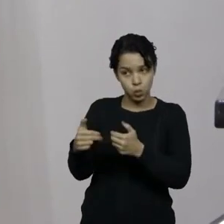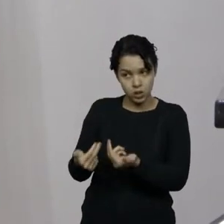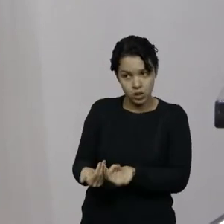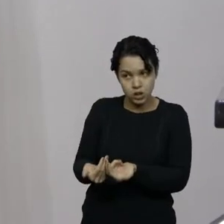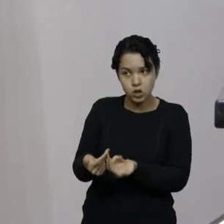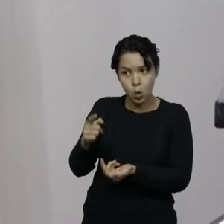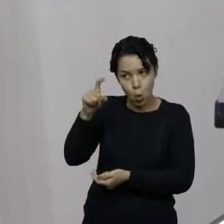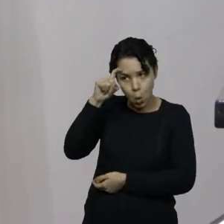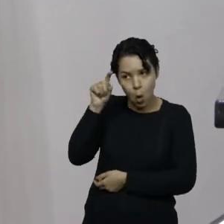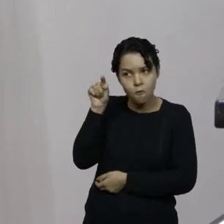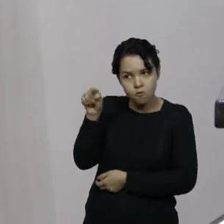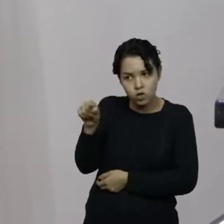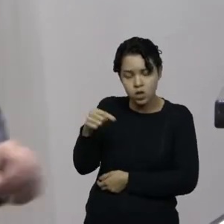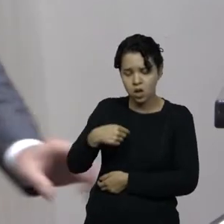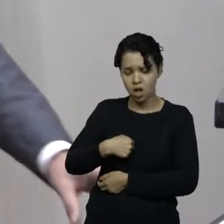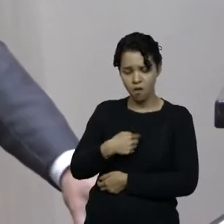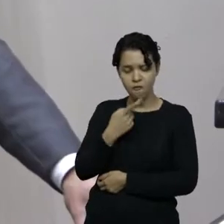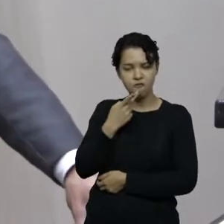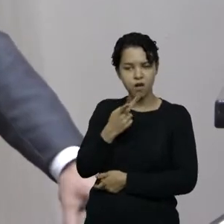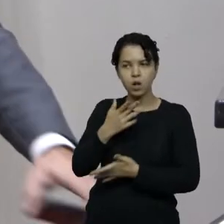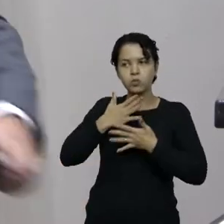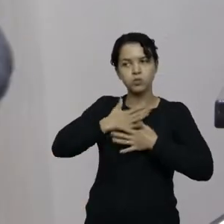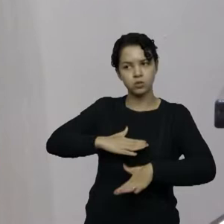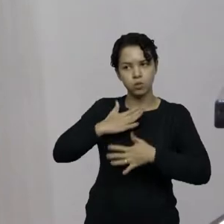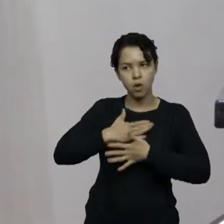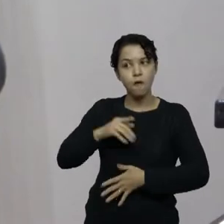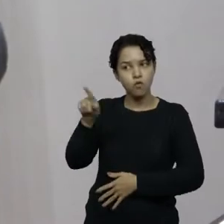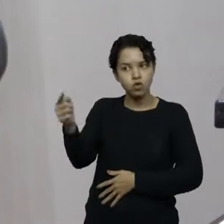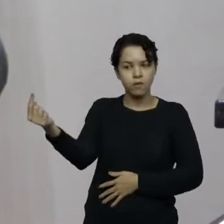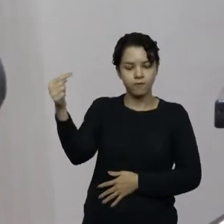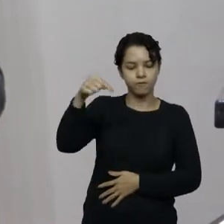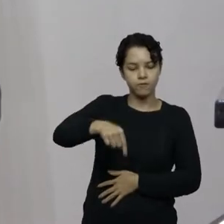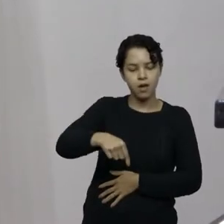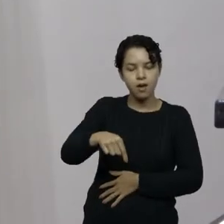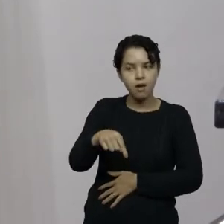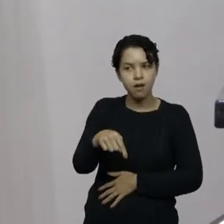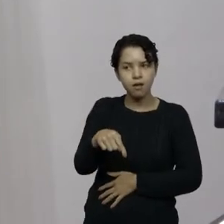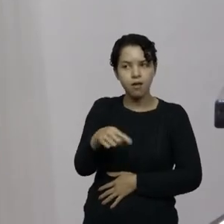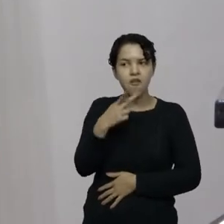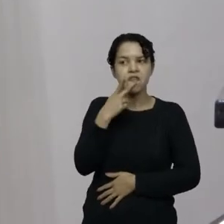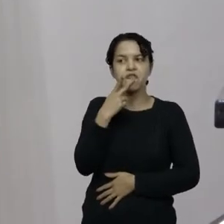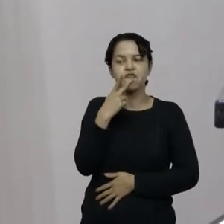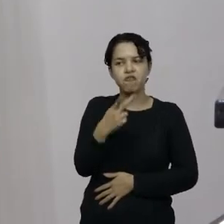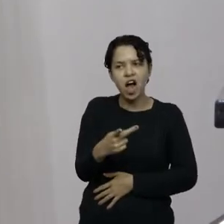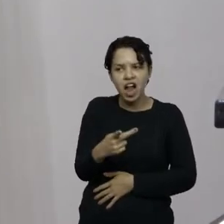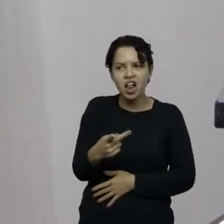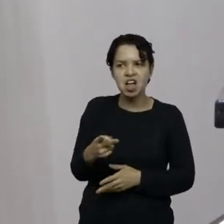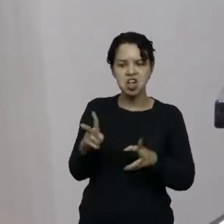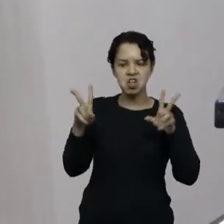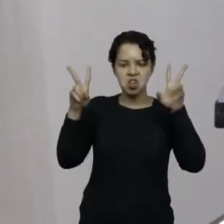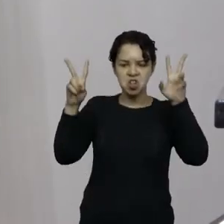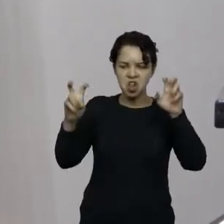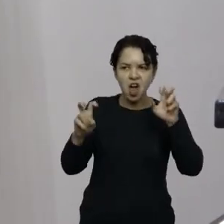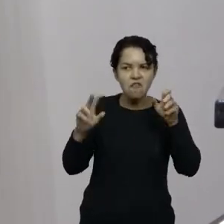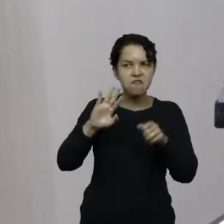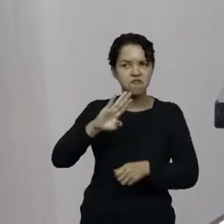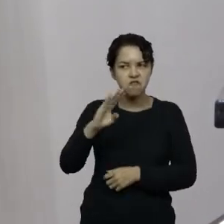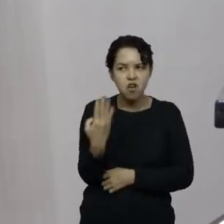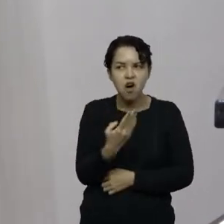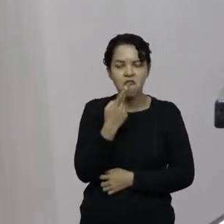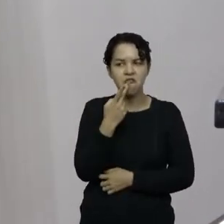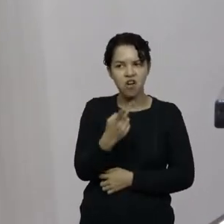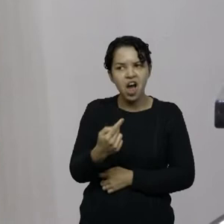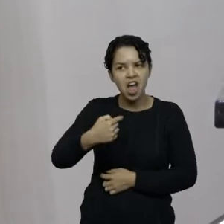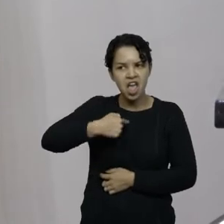Vieira você fala com muita tranquilidade e quando o senhor vem aqui e usam um argumento picareta de que eu tirei os